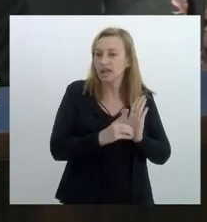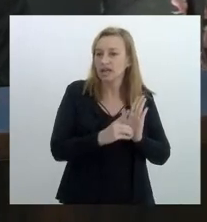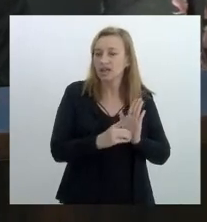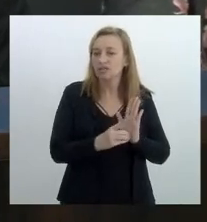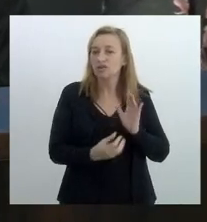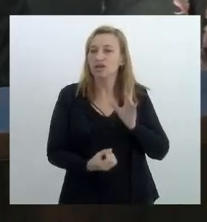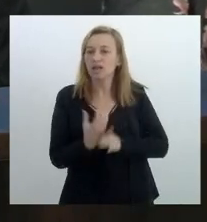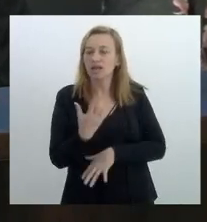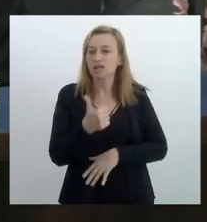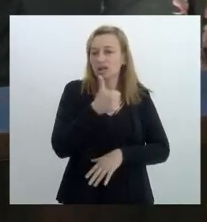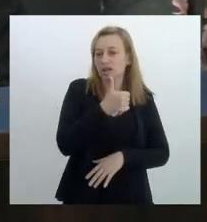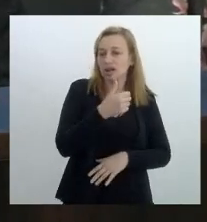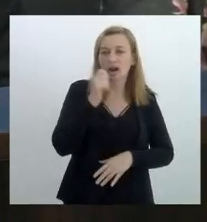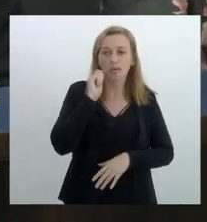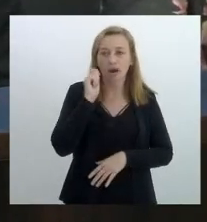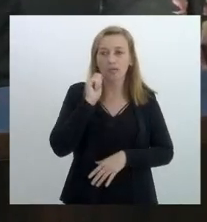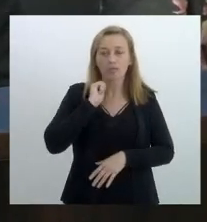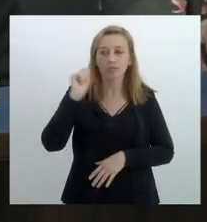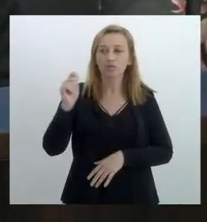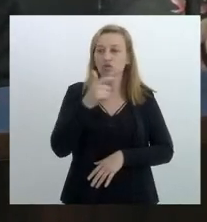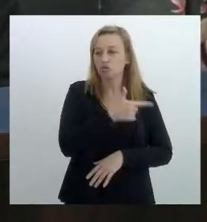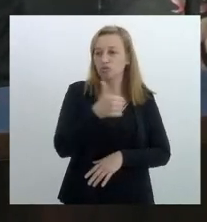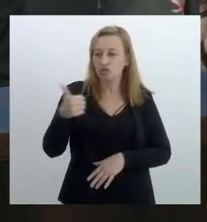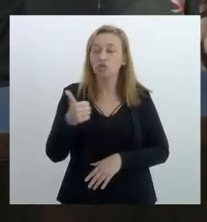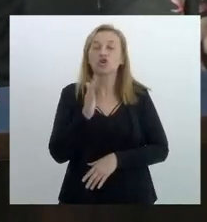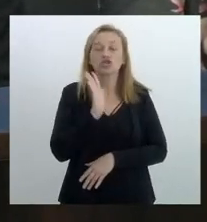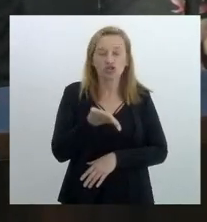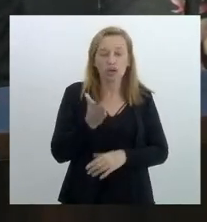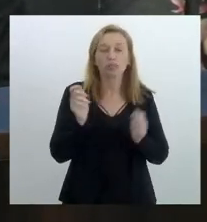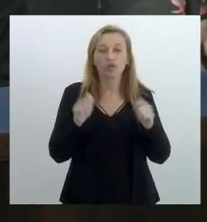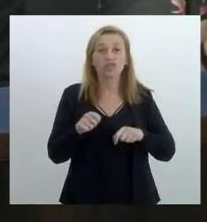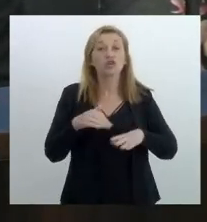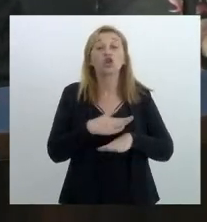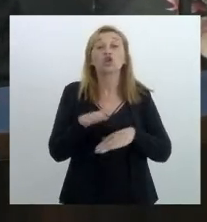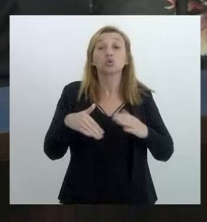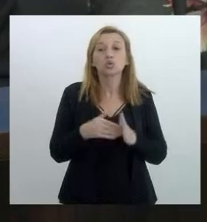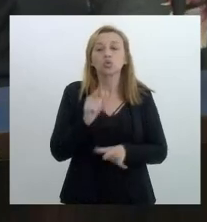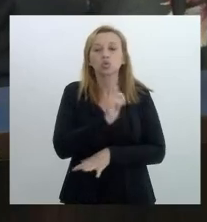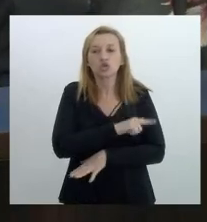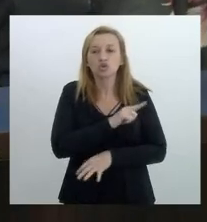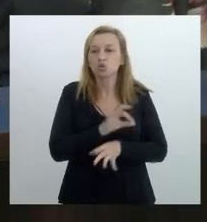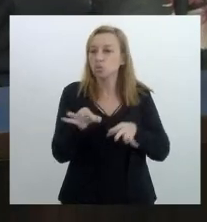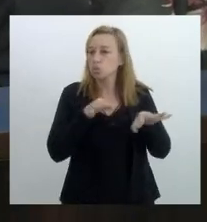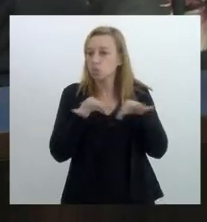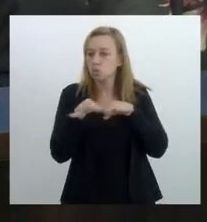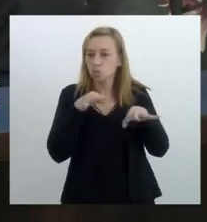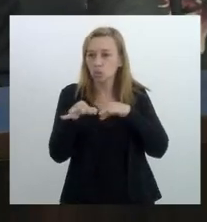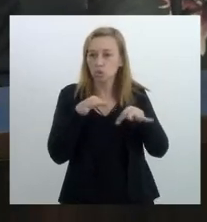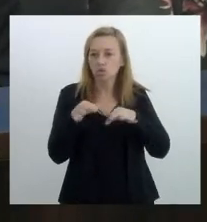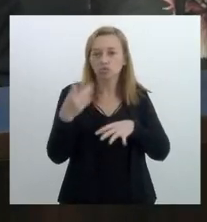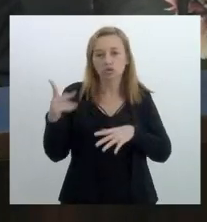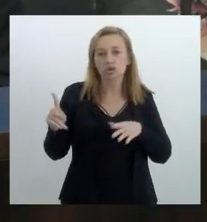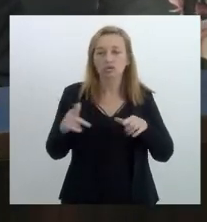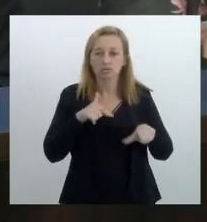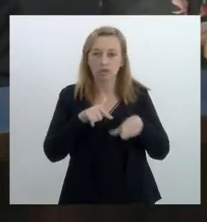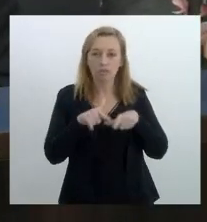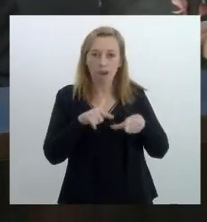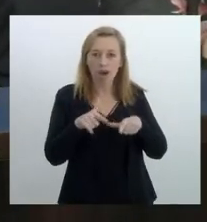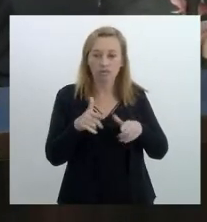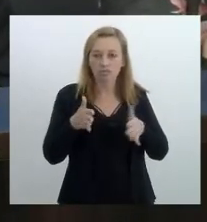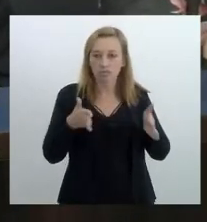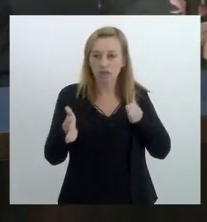em abril de 2021, então era possível já que todos os gestores se planejassem na sua execução